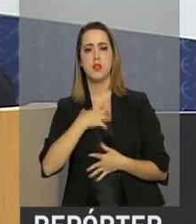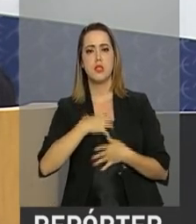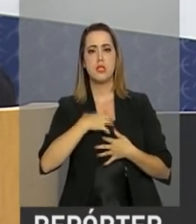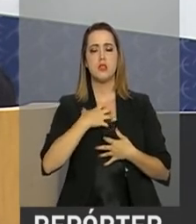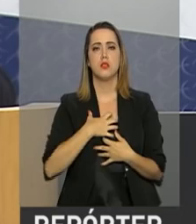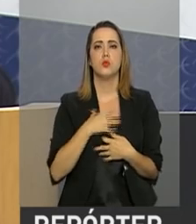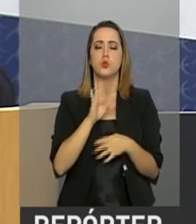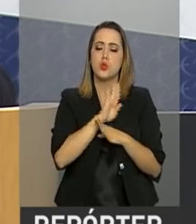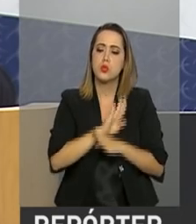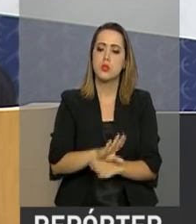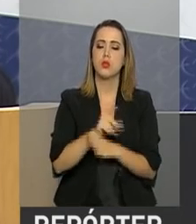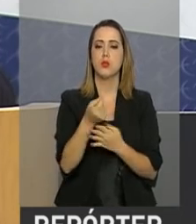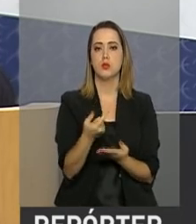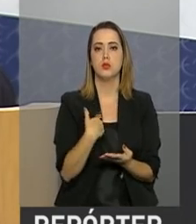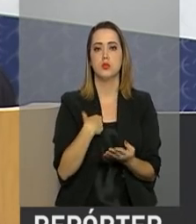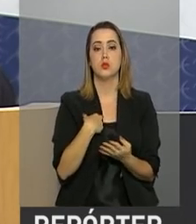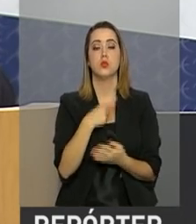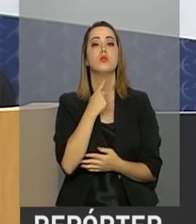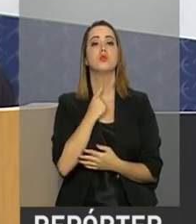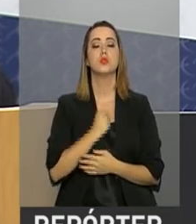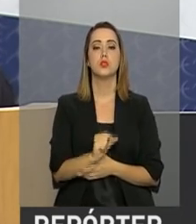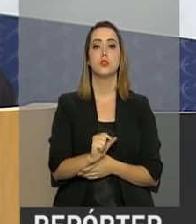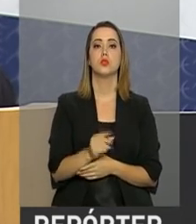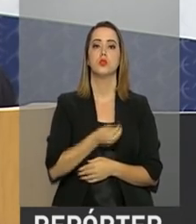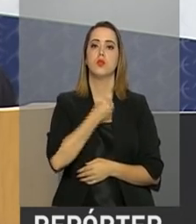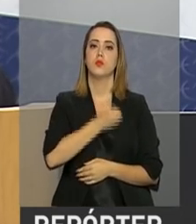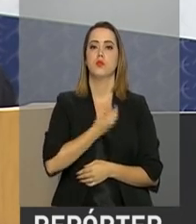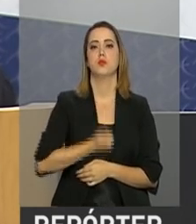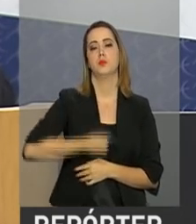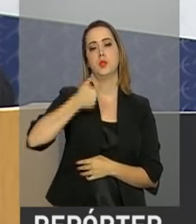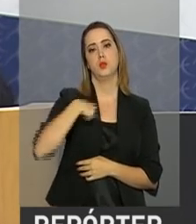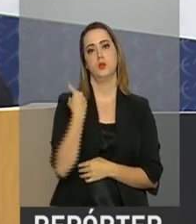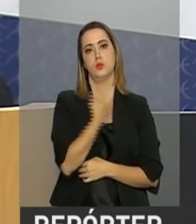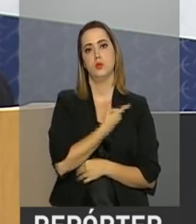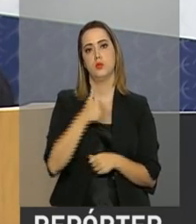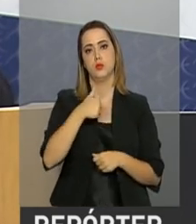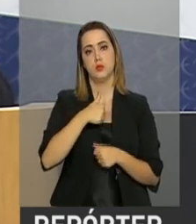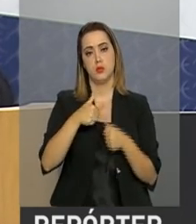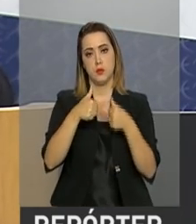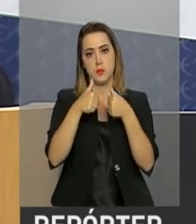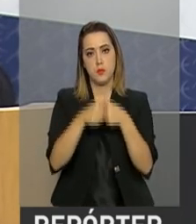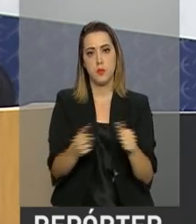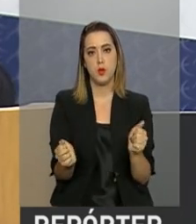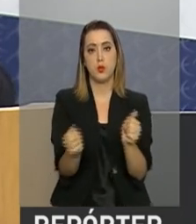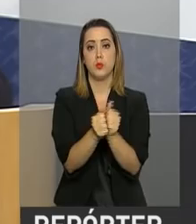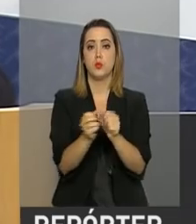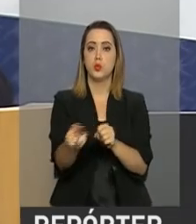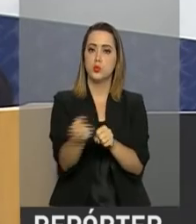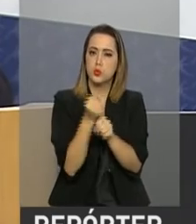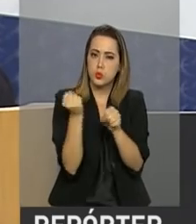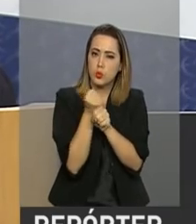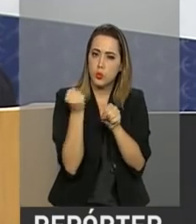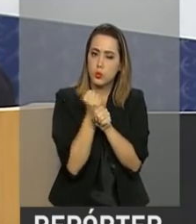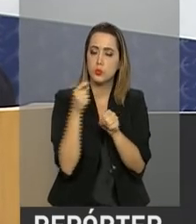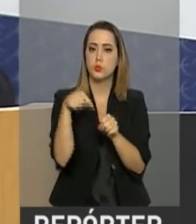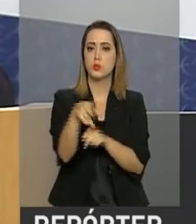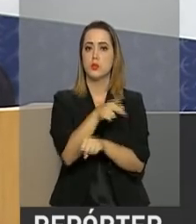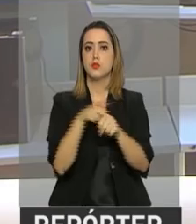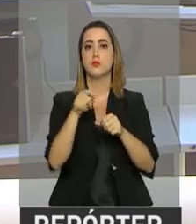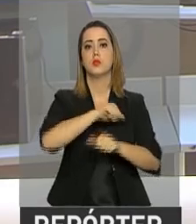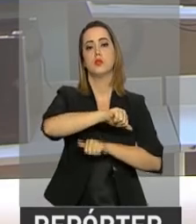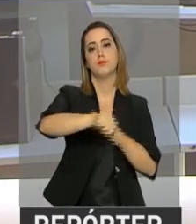amparadas em seu desejo de uma vida melhor é que estamos empenhados na construção deste país